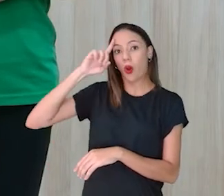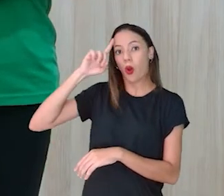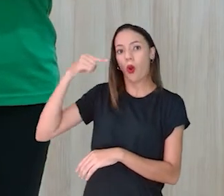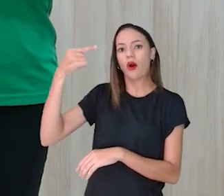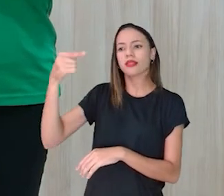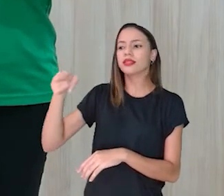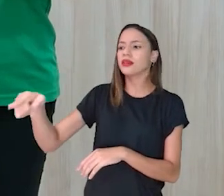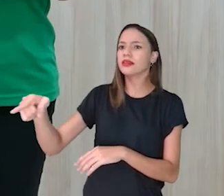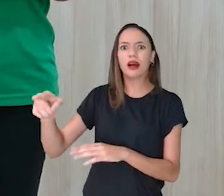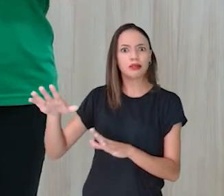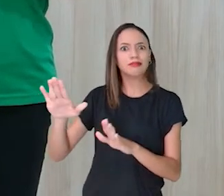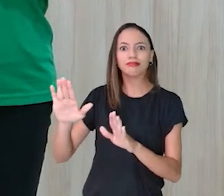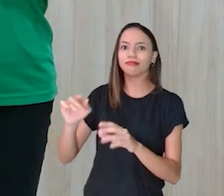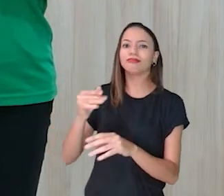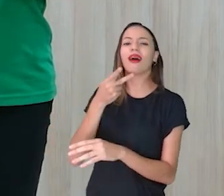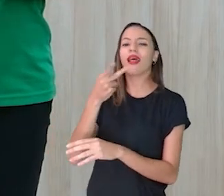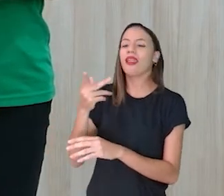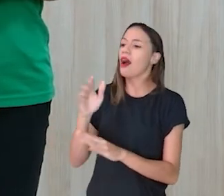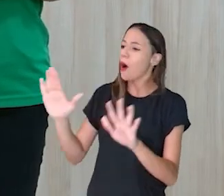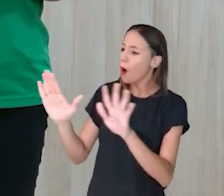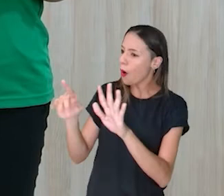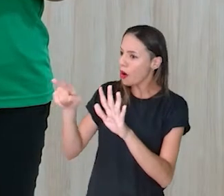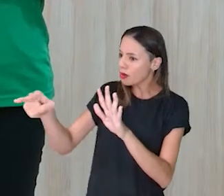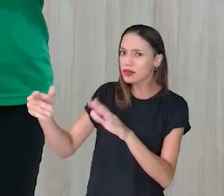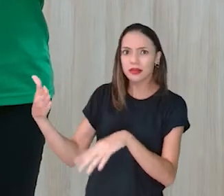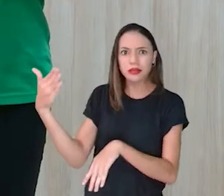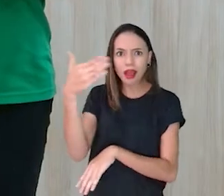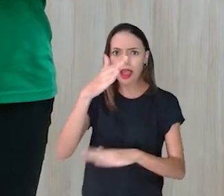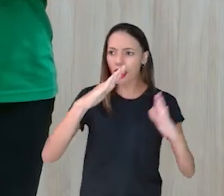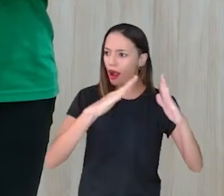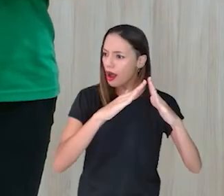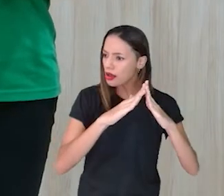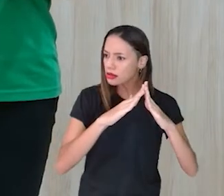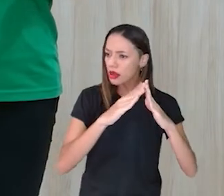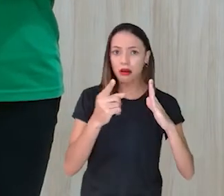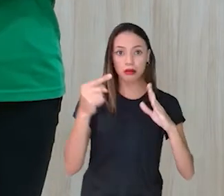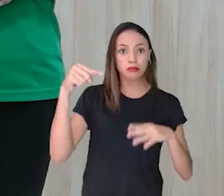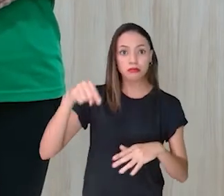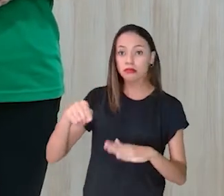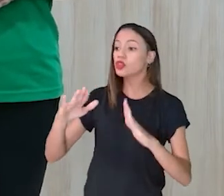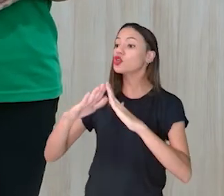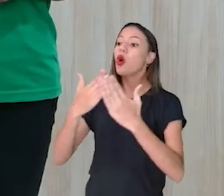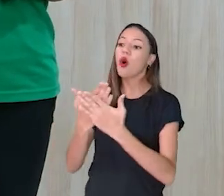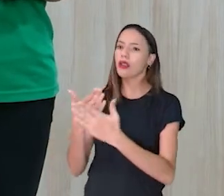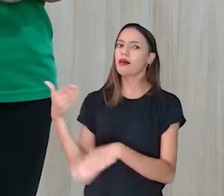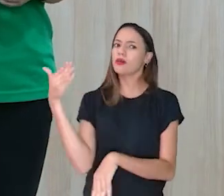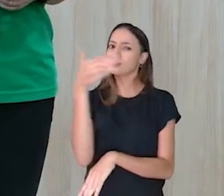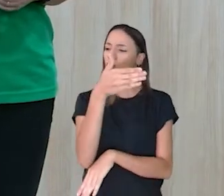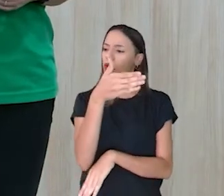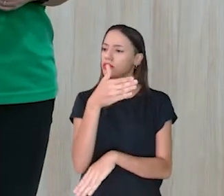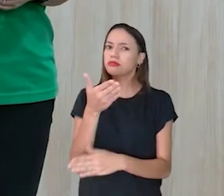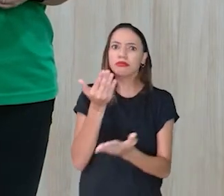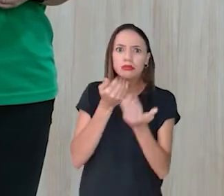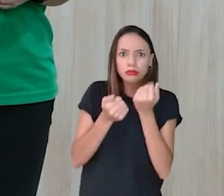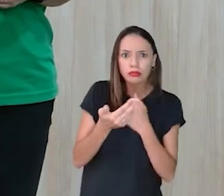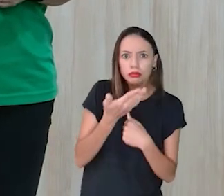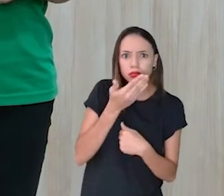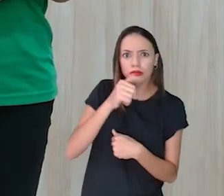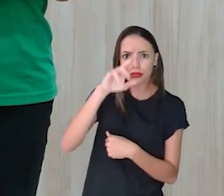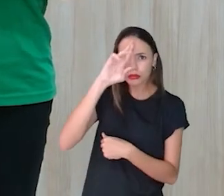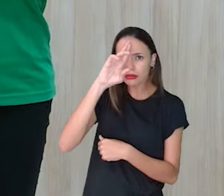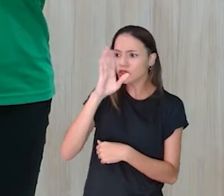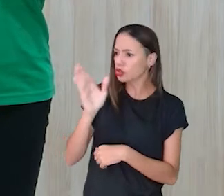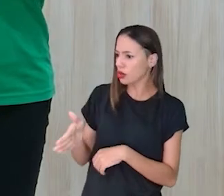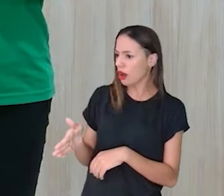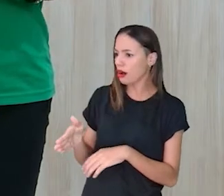você foi para casa, já foi para casa hoje? Veio para a escola ou não? Já almoçou? Não é?